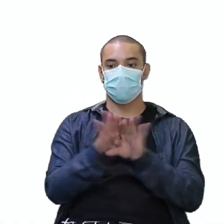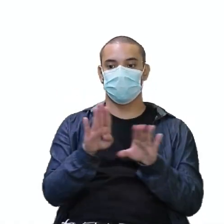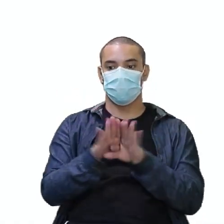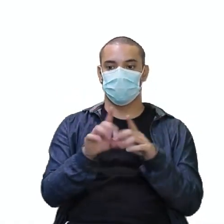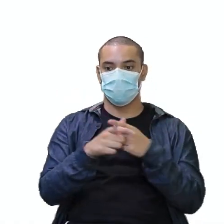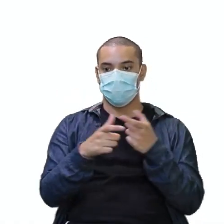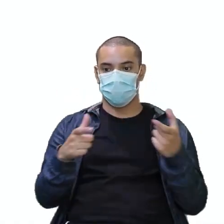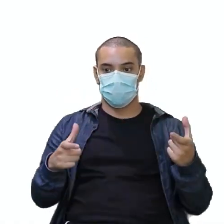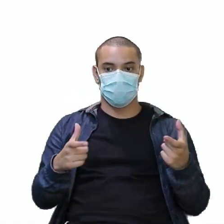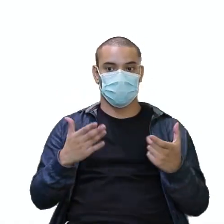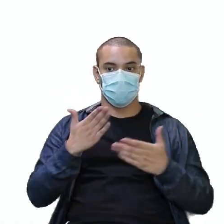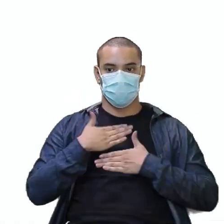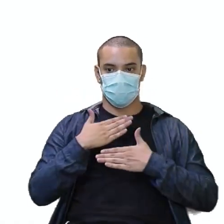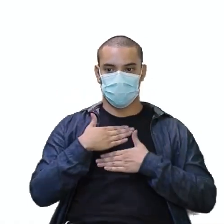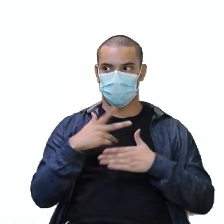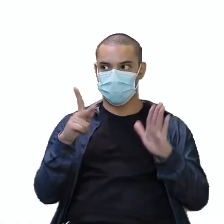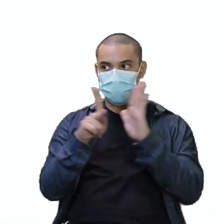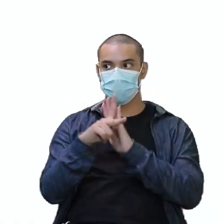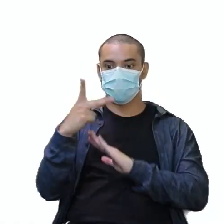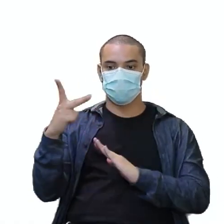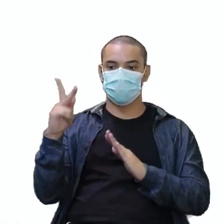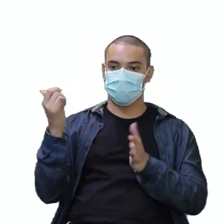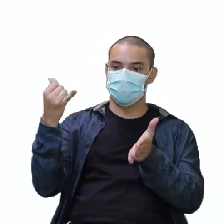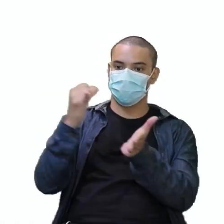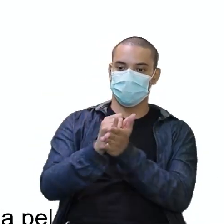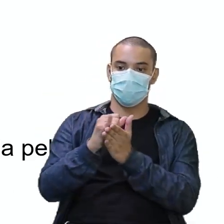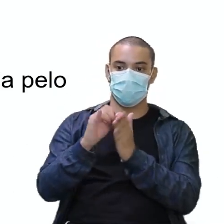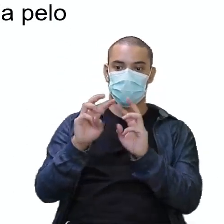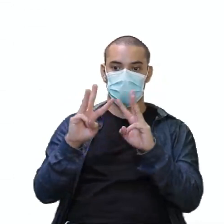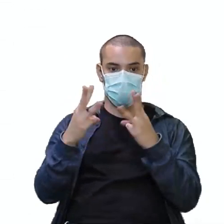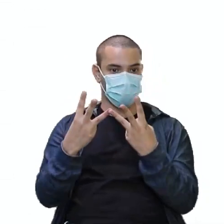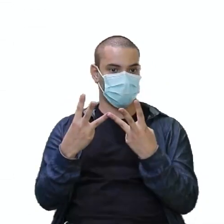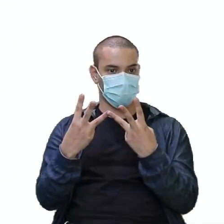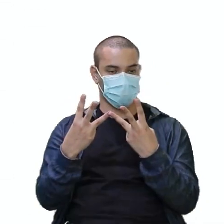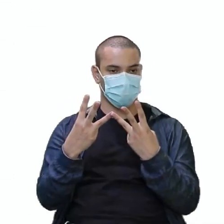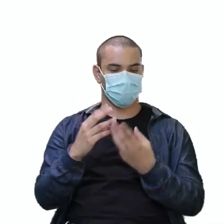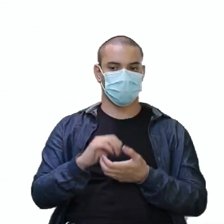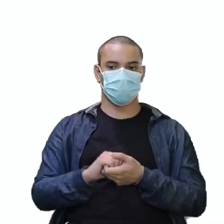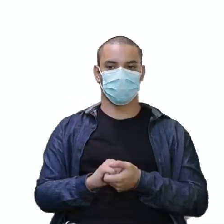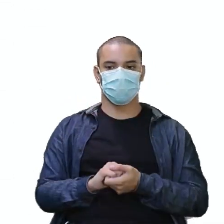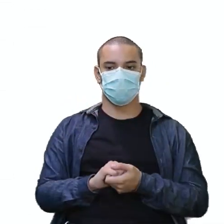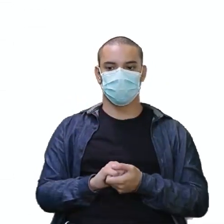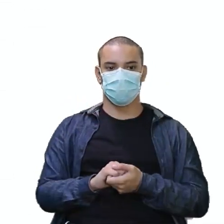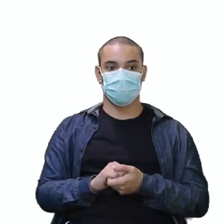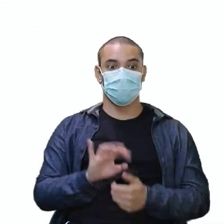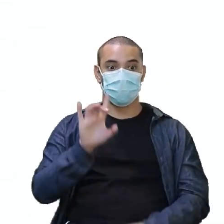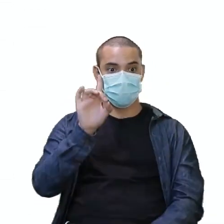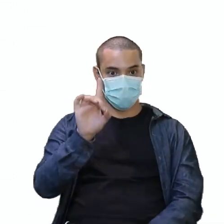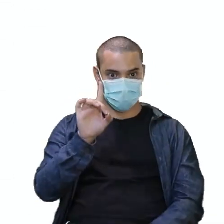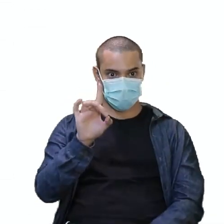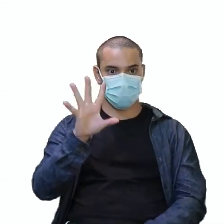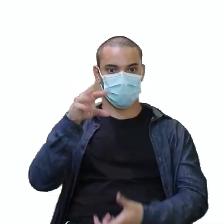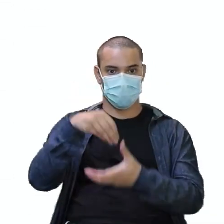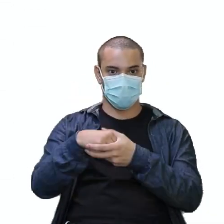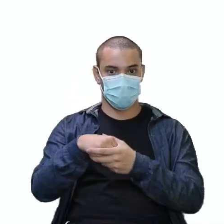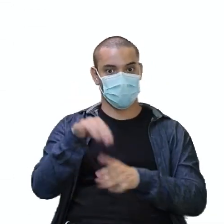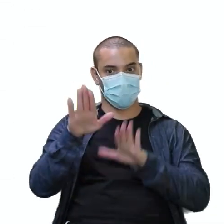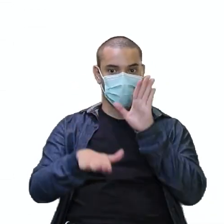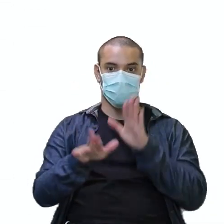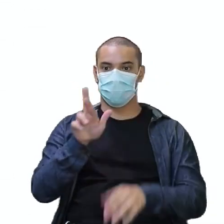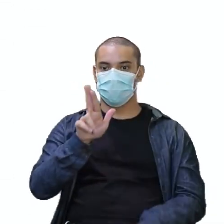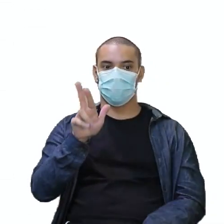aumentar a estrutura corporal deles, né, para compensar essa questão da massa. D. A base de uma pirâmide nem